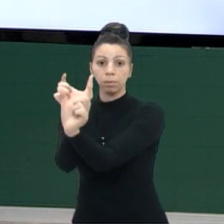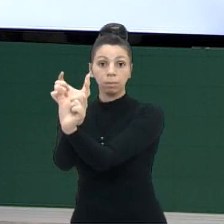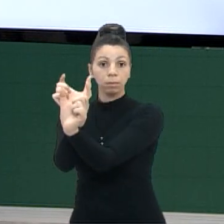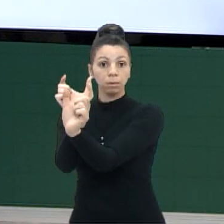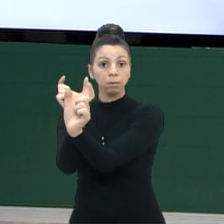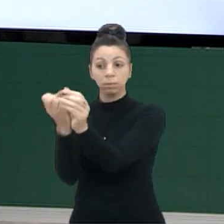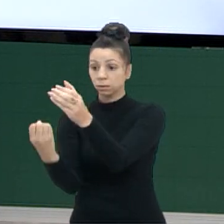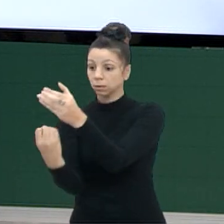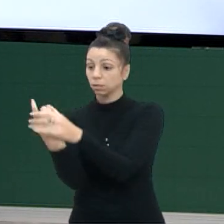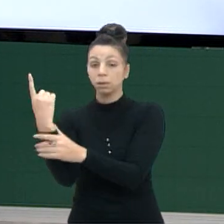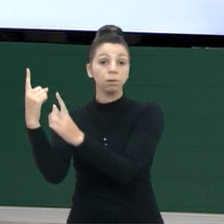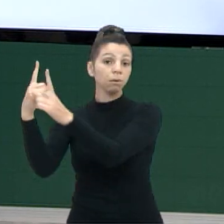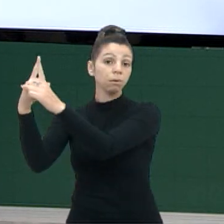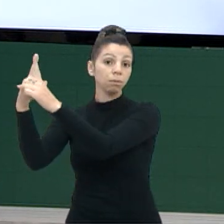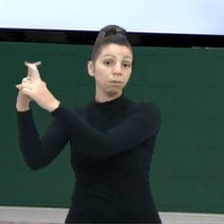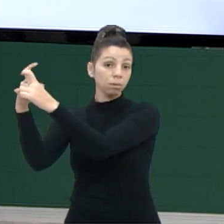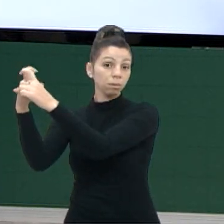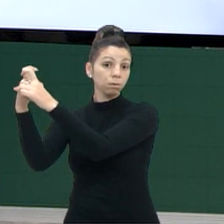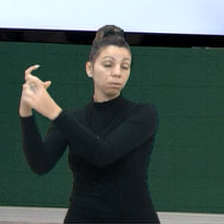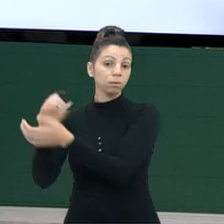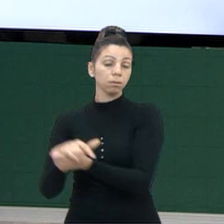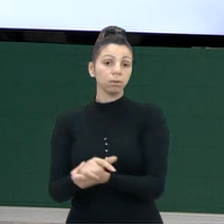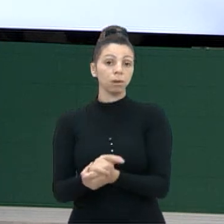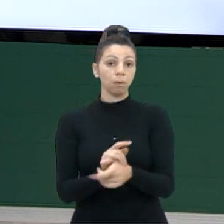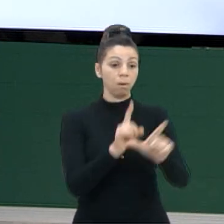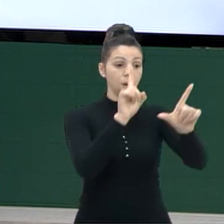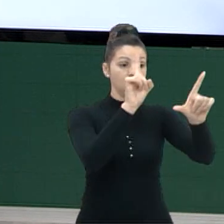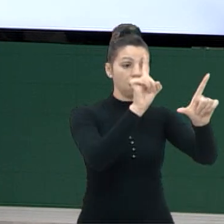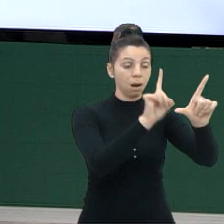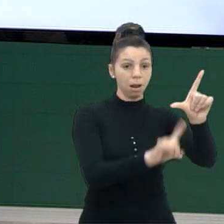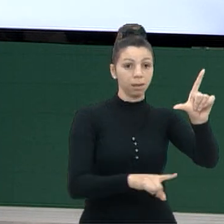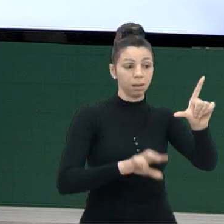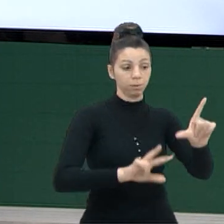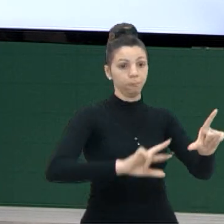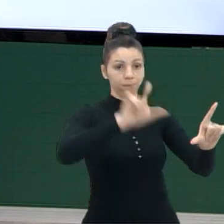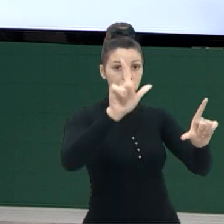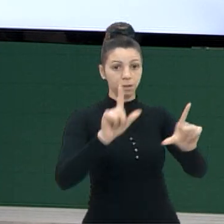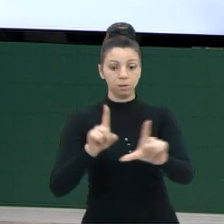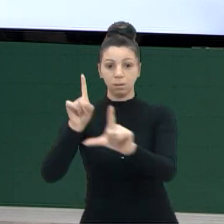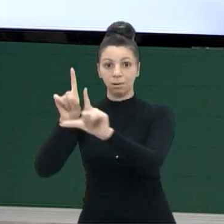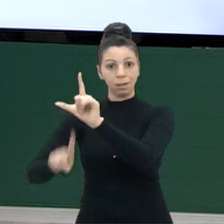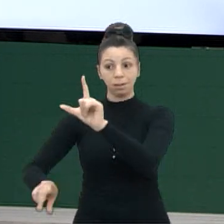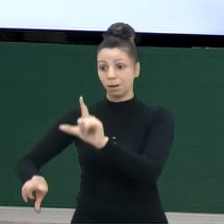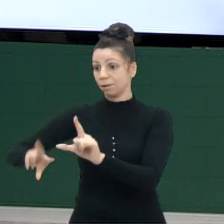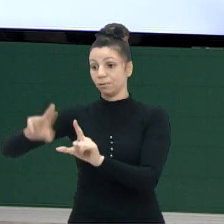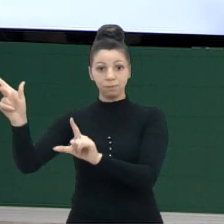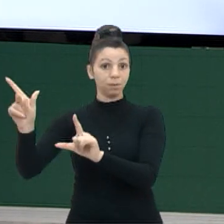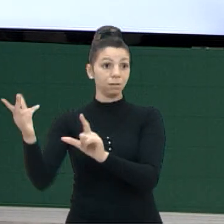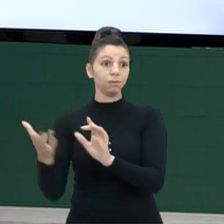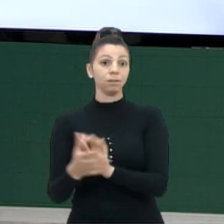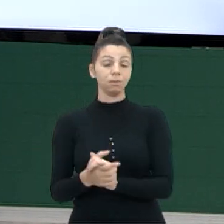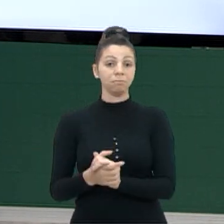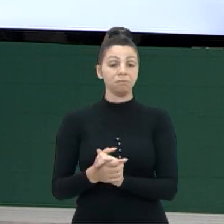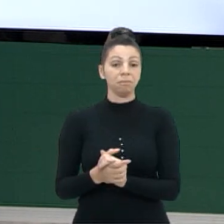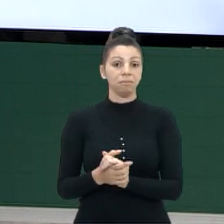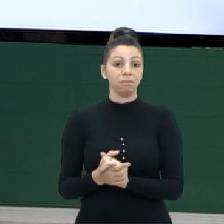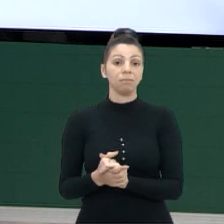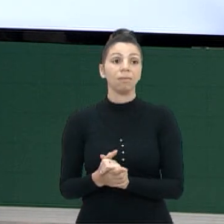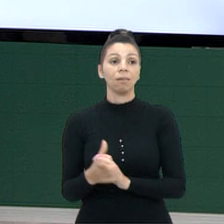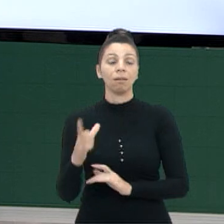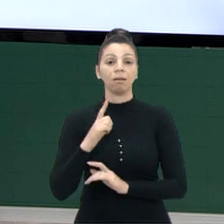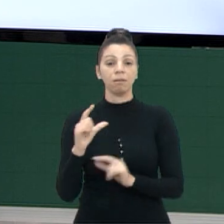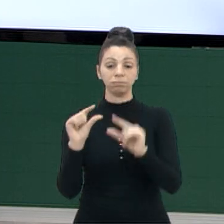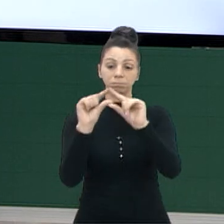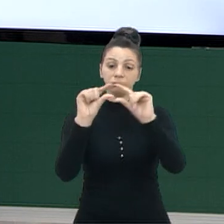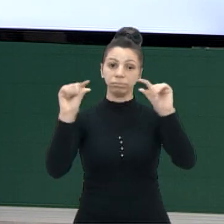a quantidade de carros, determinei com um X, como o problema está dando. Eu não tenho a quantidade de motos, mas